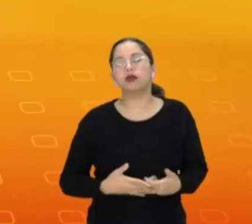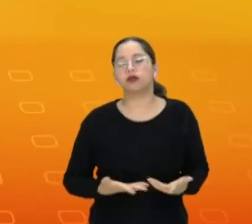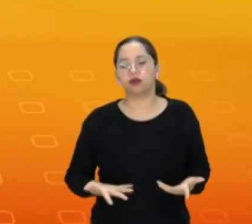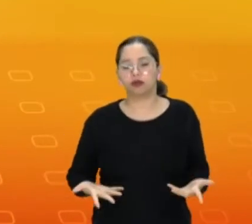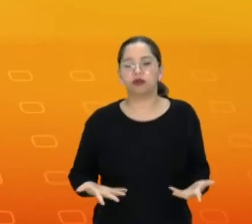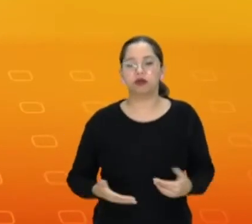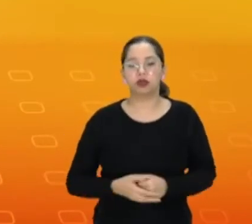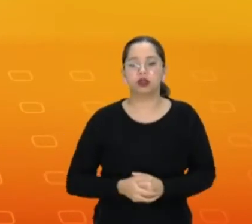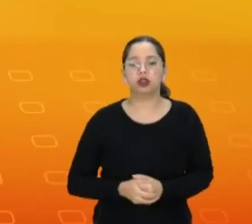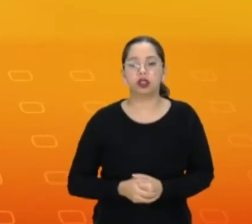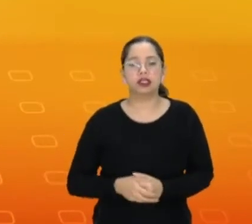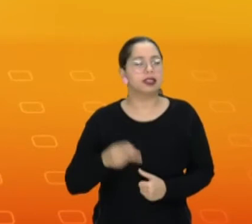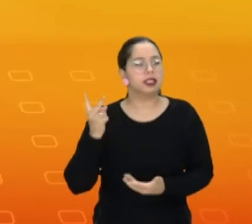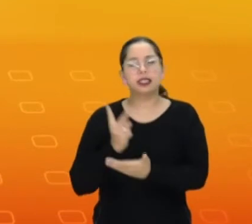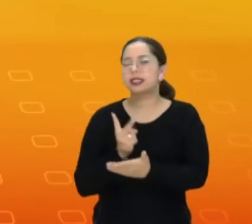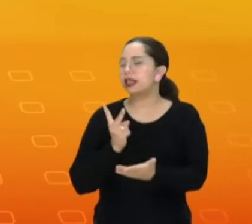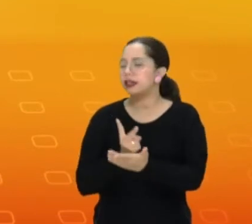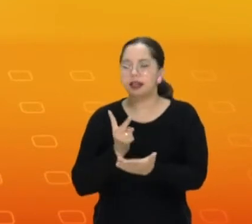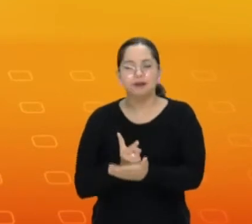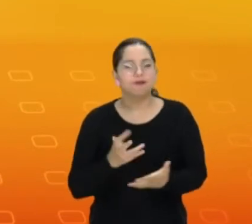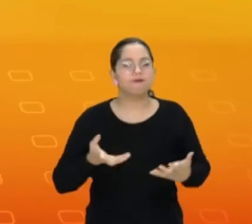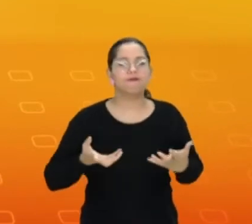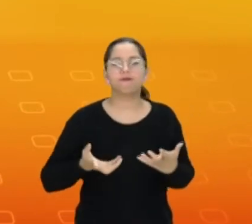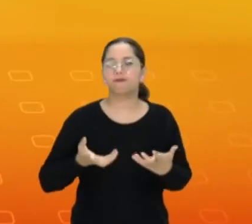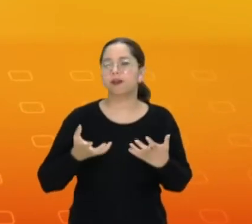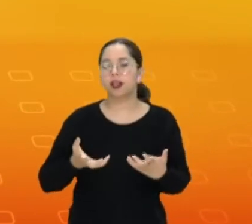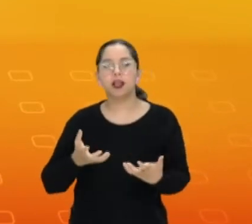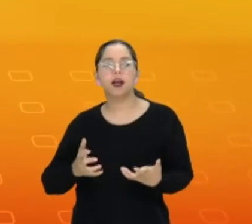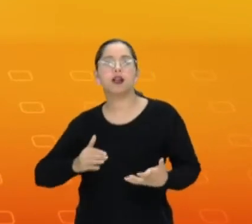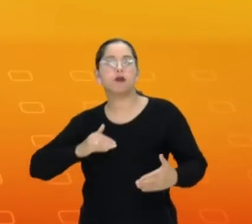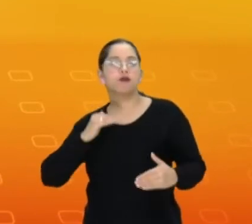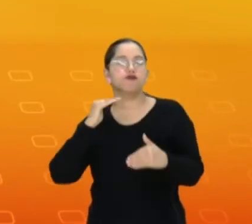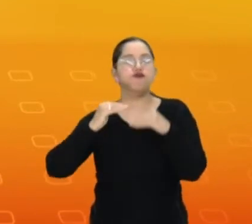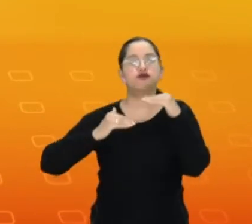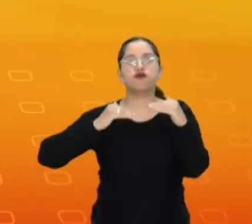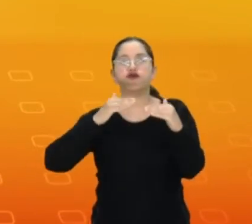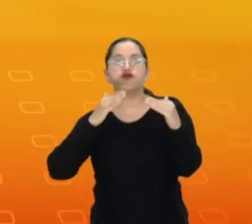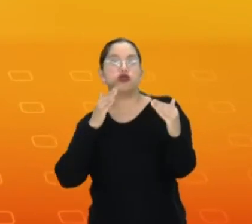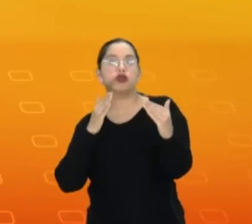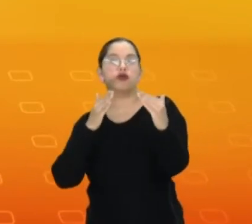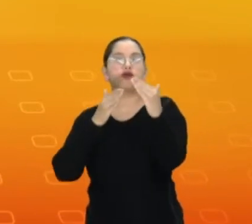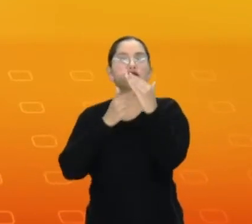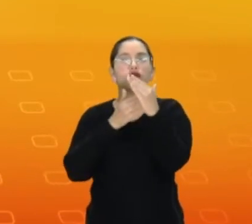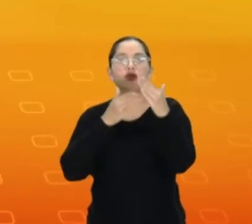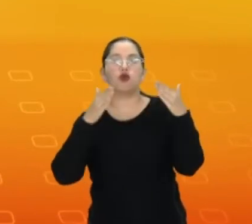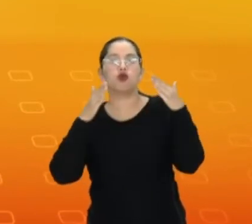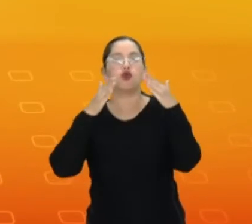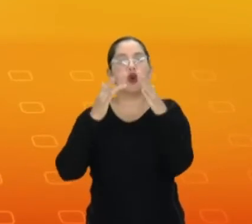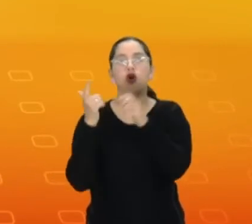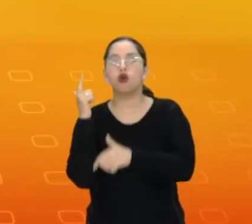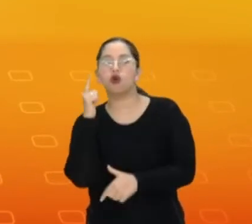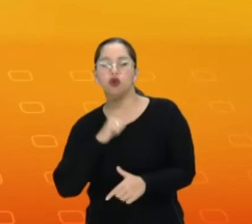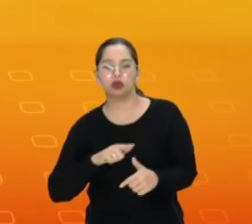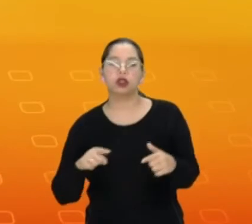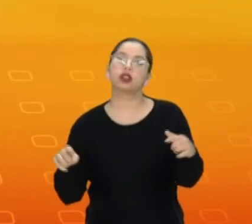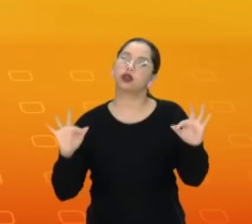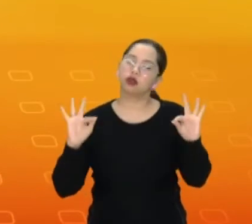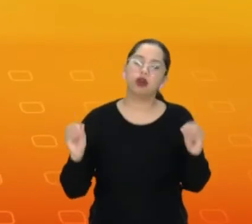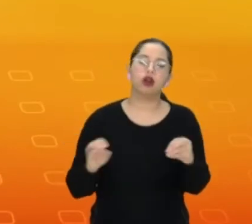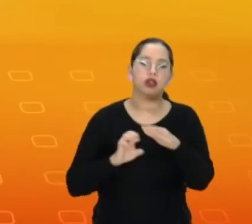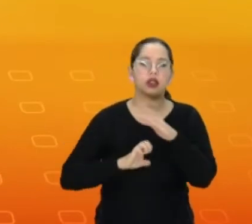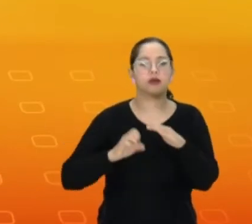querendo buscar essa essa vantagem competitiva naquela que toda toda a empresa e